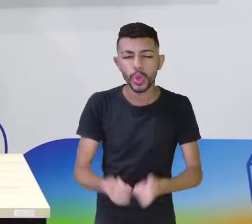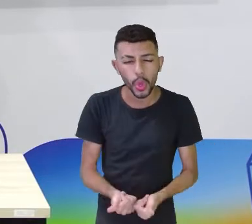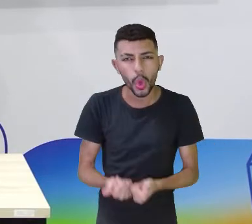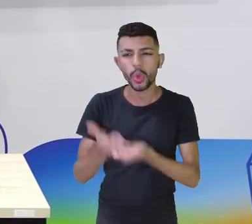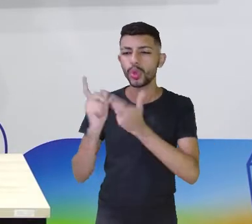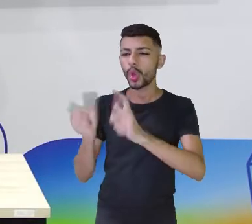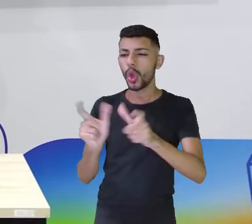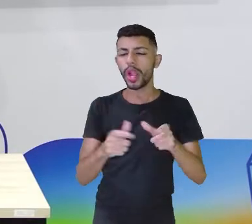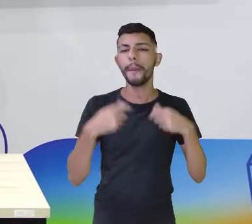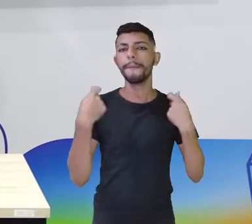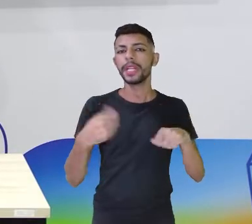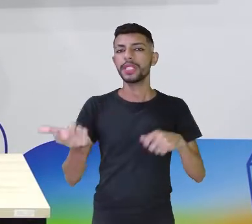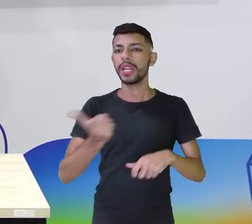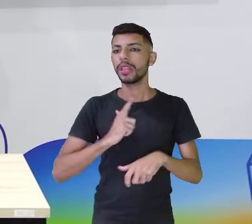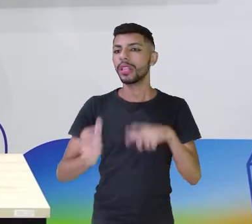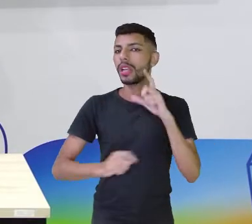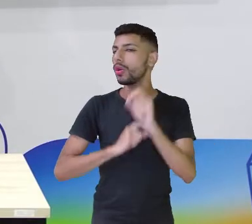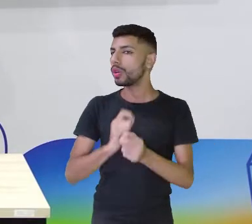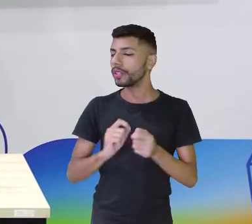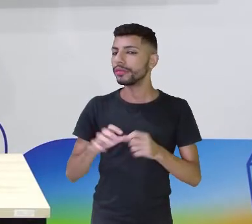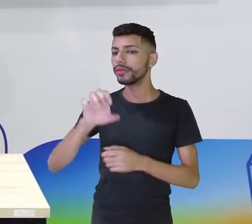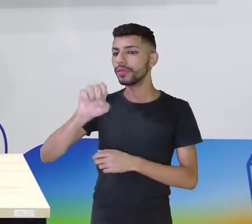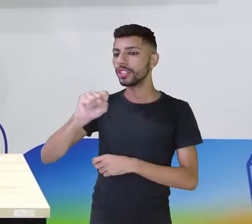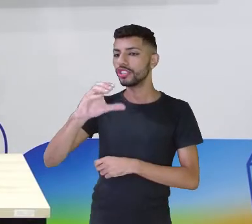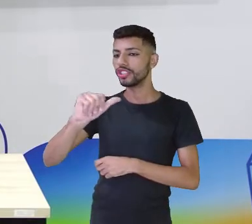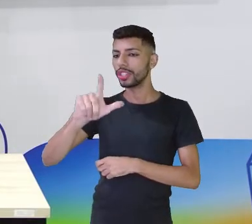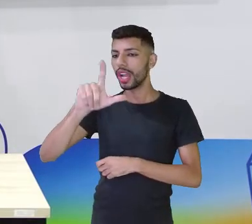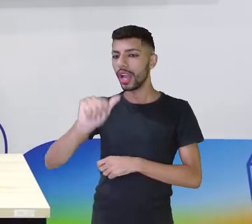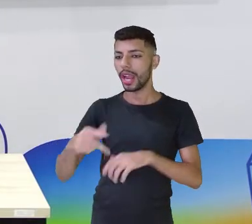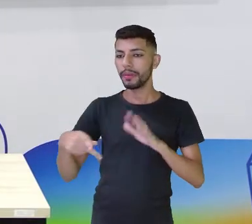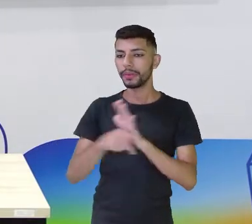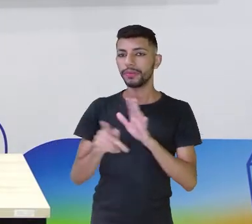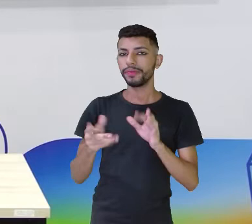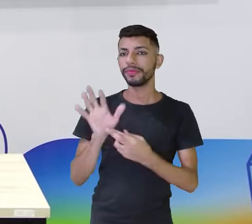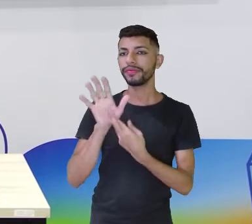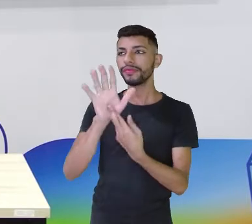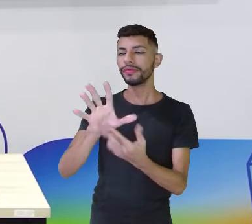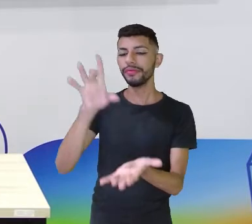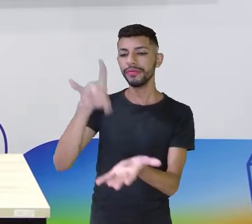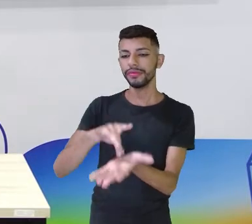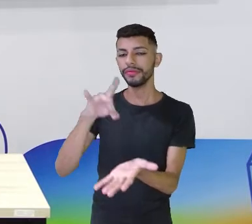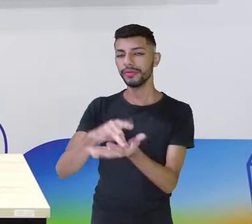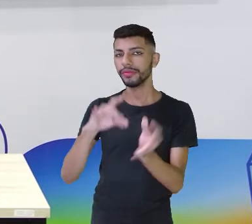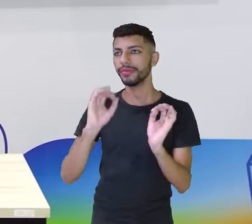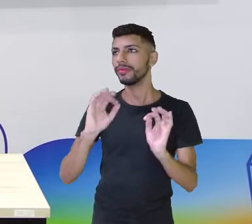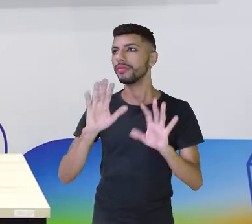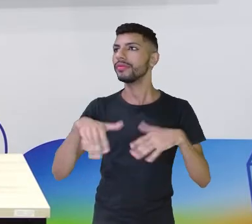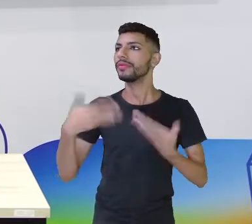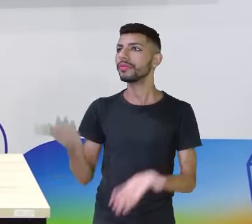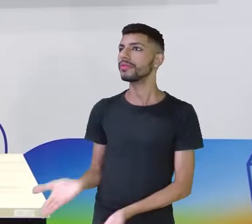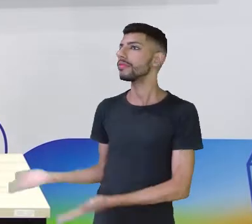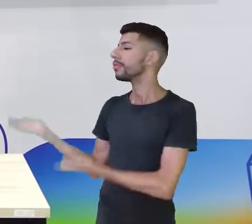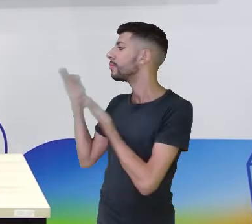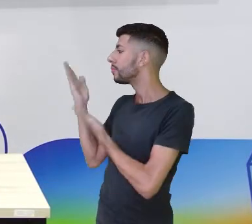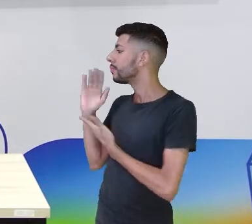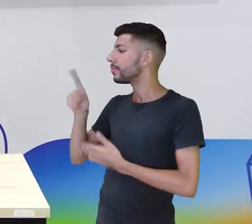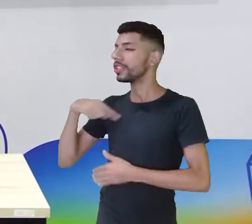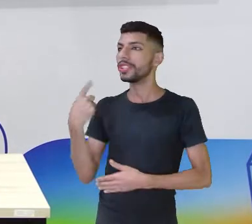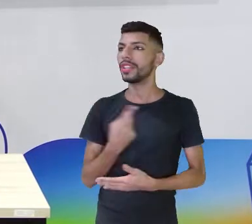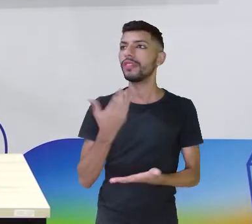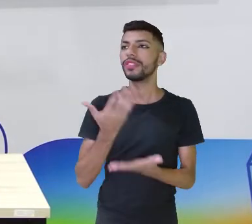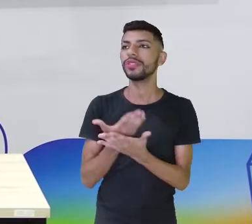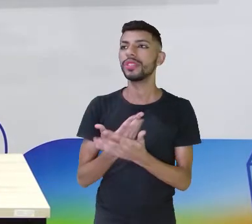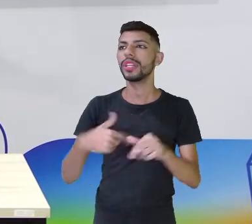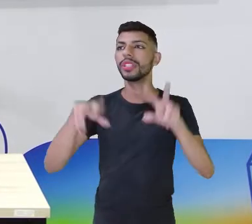precisa ter a escala da representação real, tá bom? E aqui agora nós vamos falar sobre terra